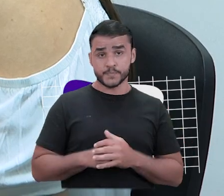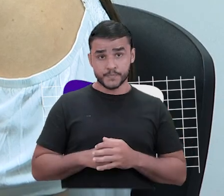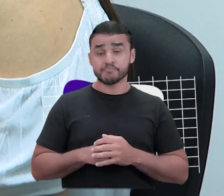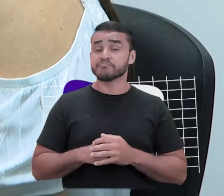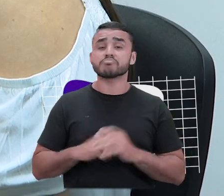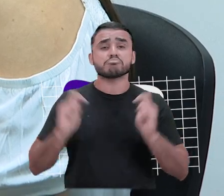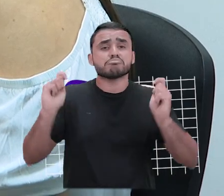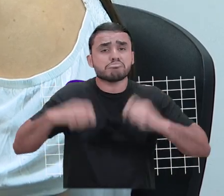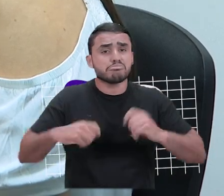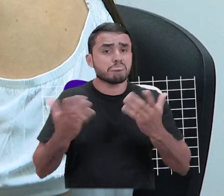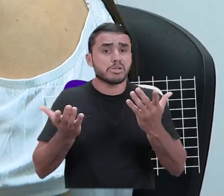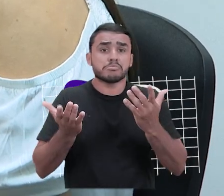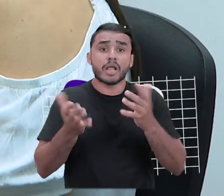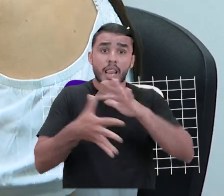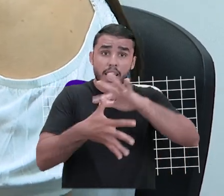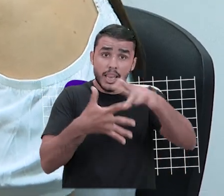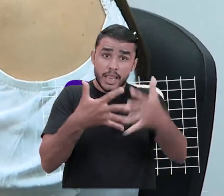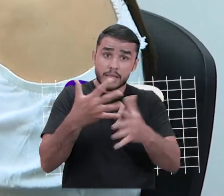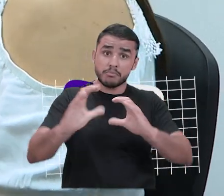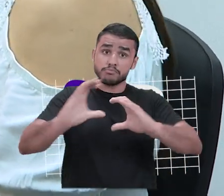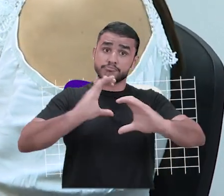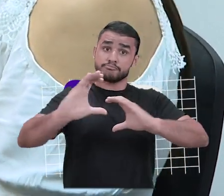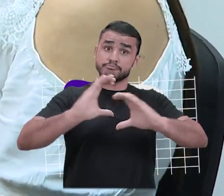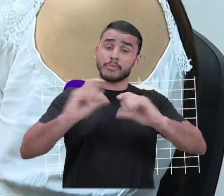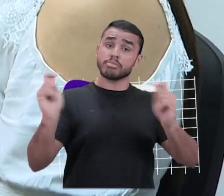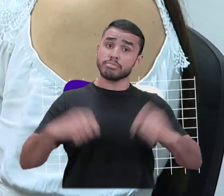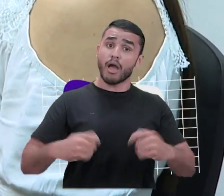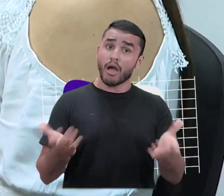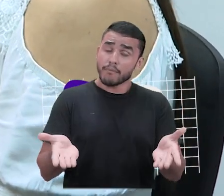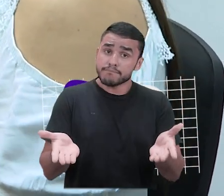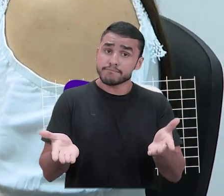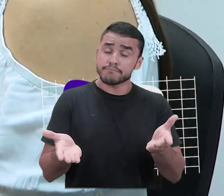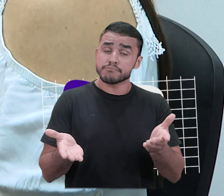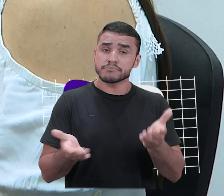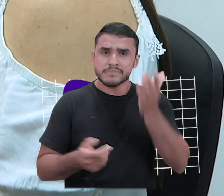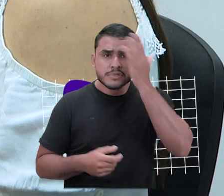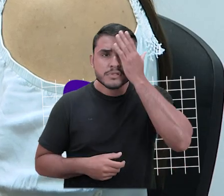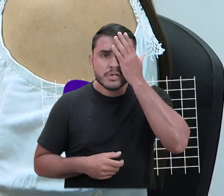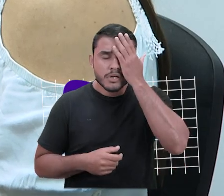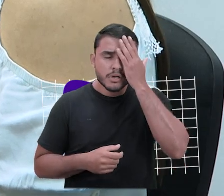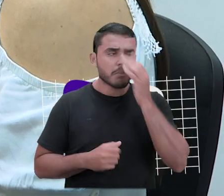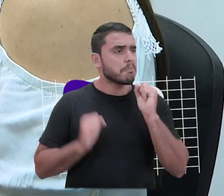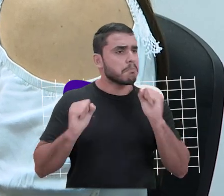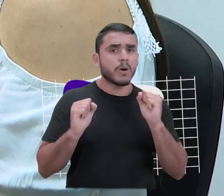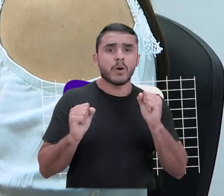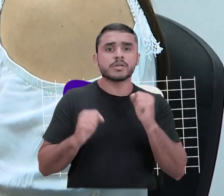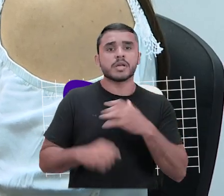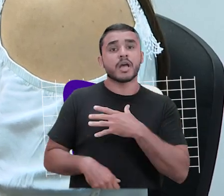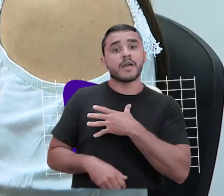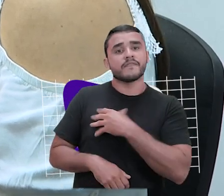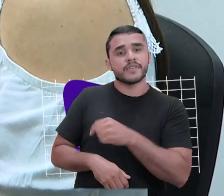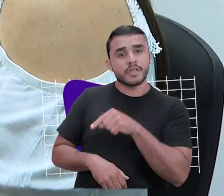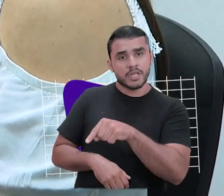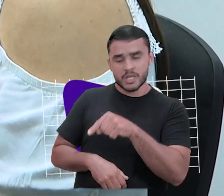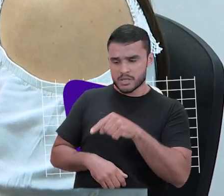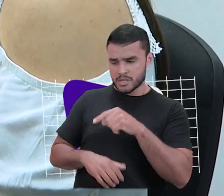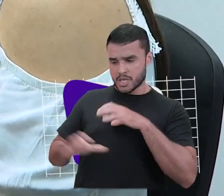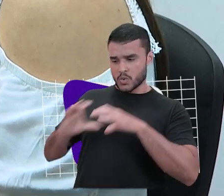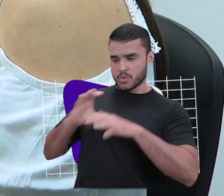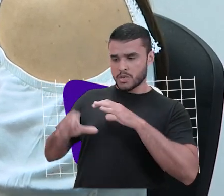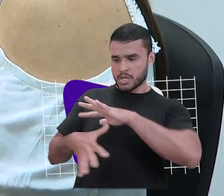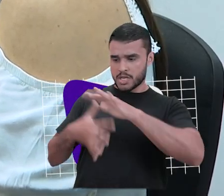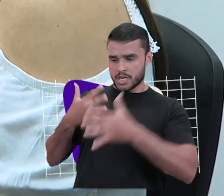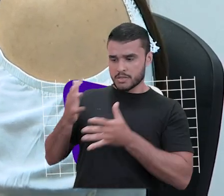Pode ser utilizado, por exemplo, Libras, né, para comunicação alternativa. Isso. Não necessariamente vai ser, até porque é isso que a gente tem que